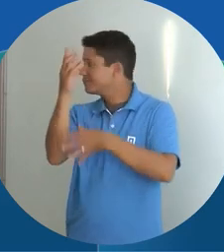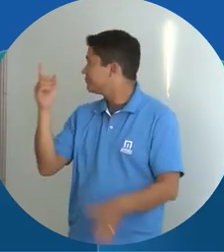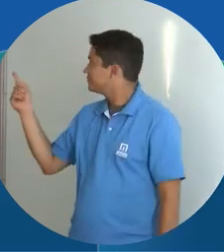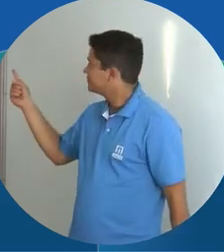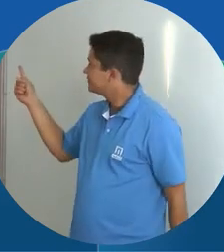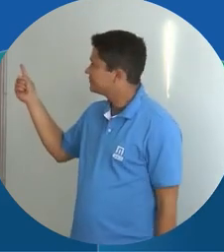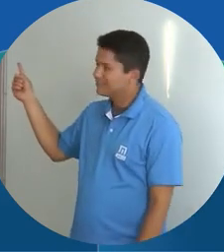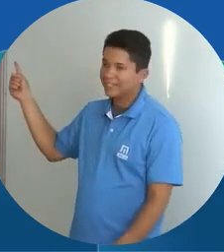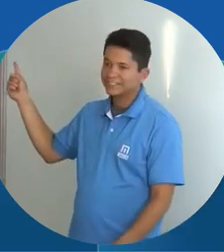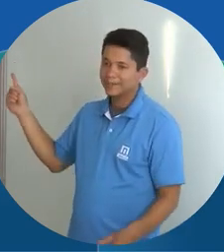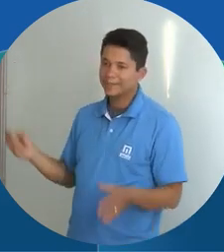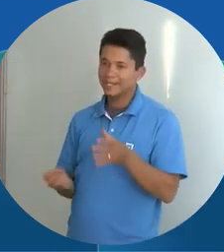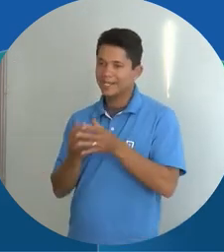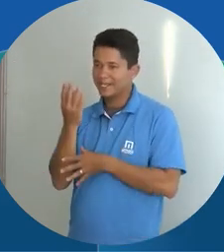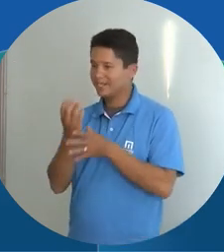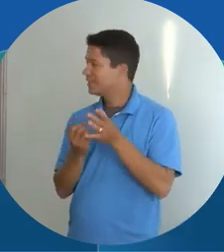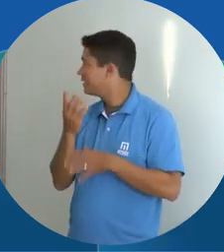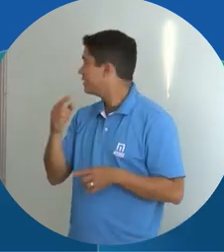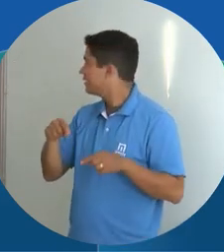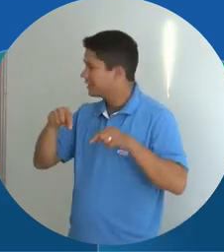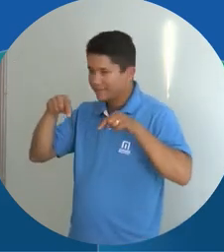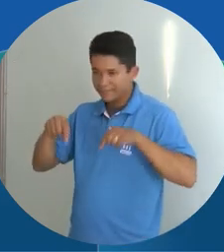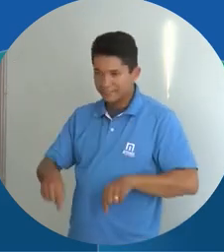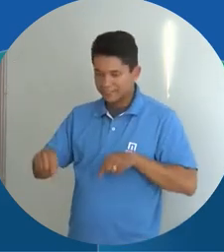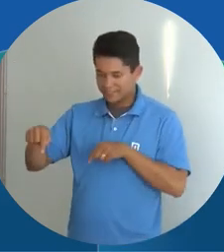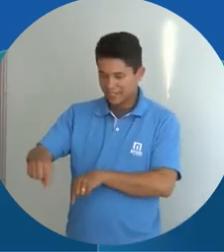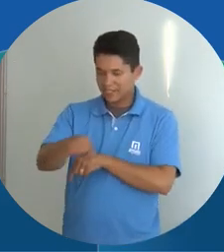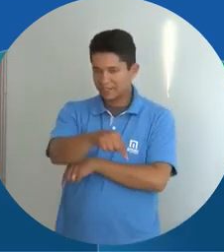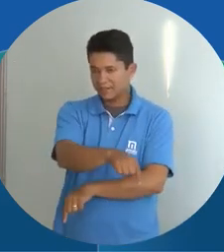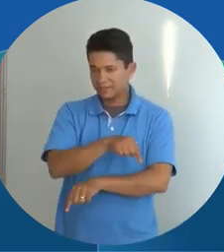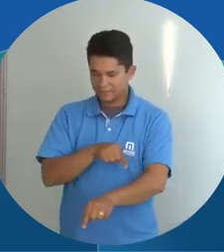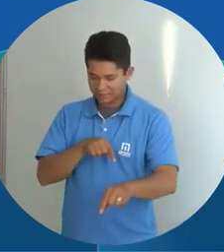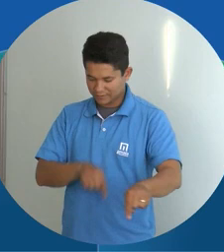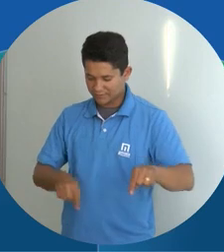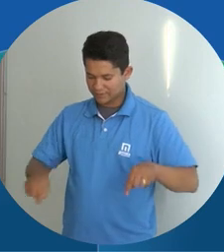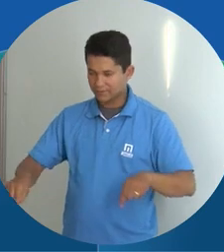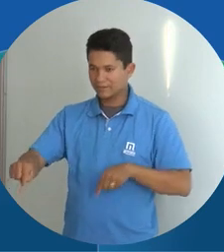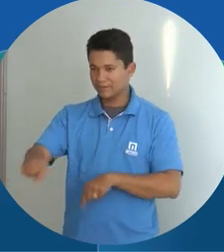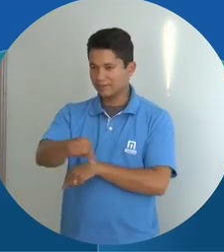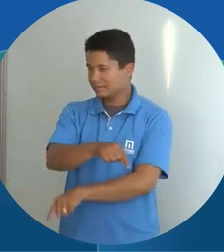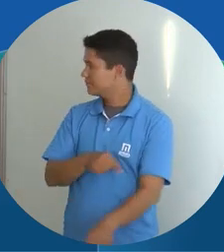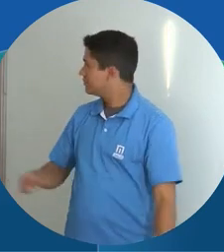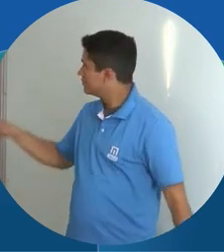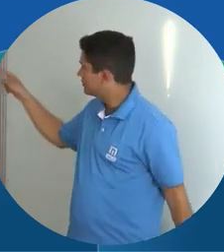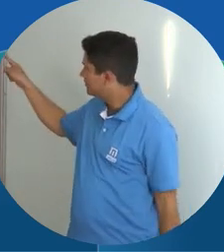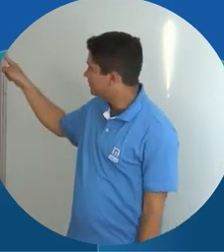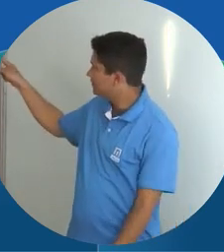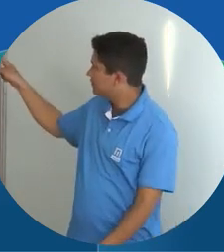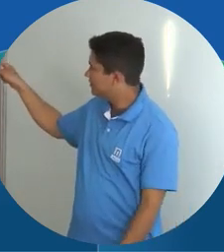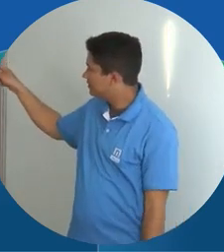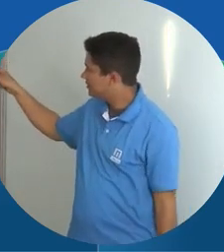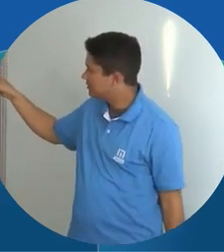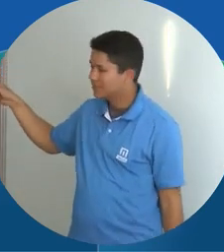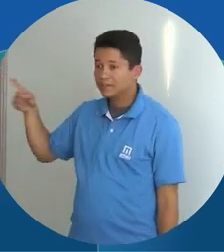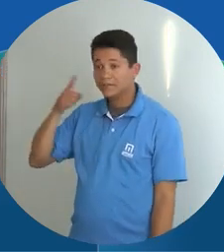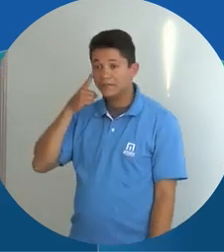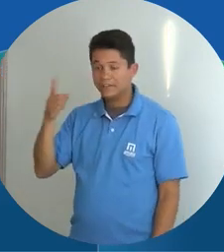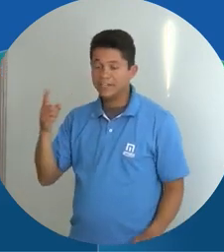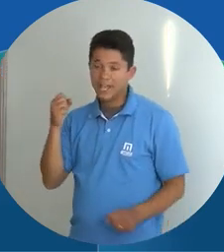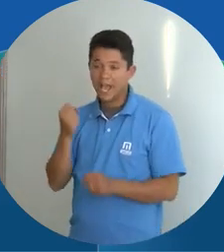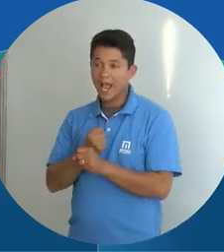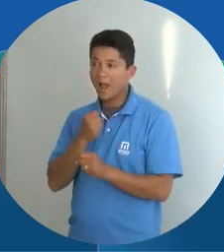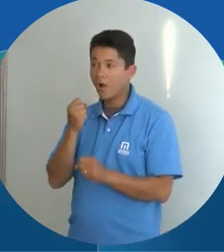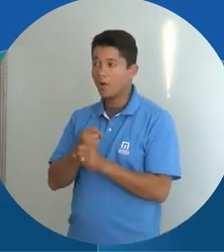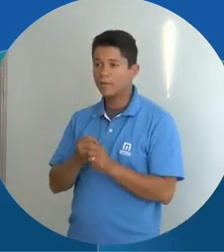dentro as estacas embutidas dentro das gaiolas de ferragem. A gente observa que, apesar de tudo, é uma obra